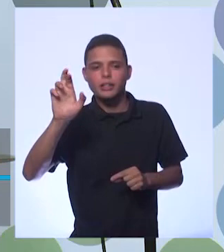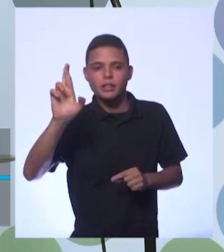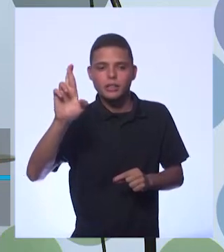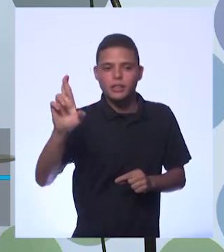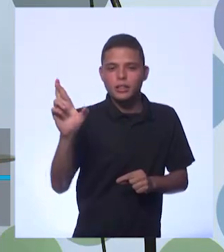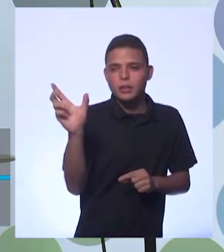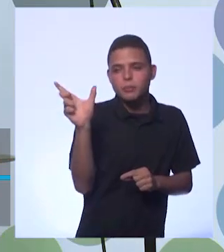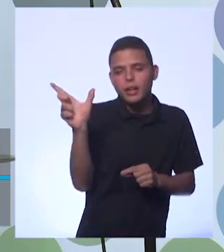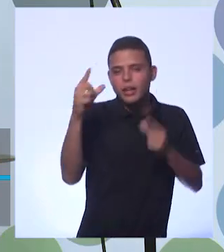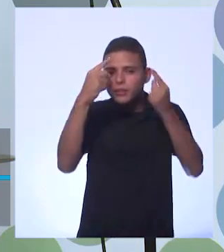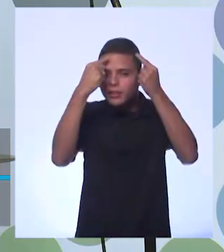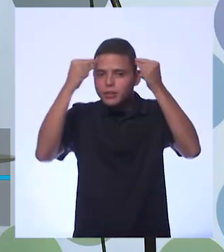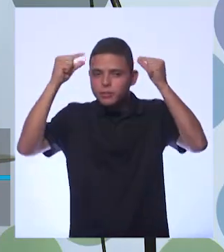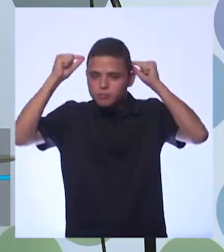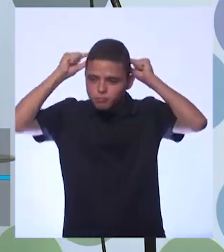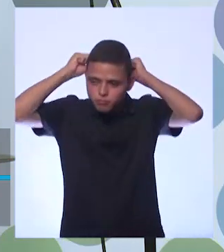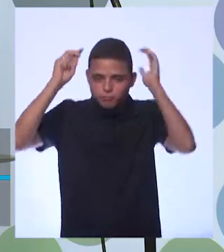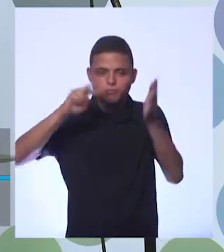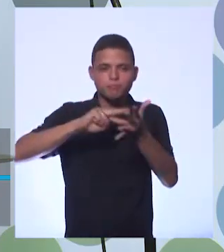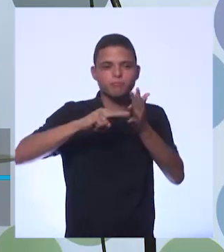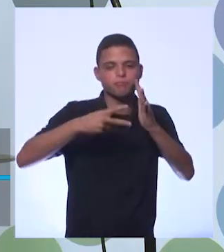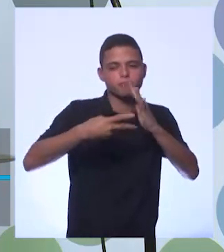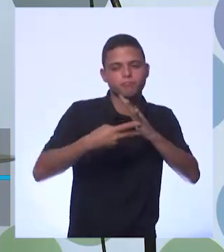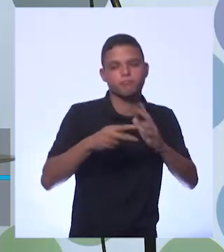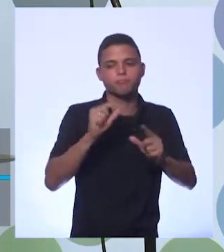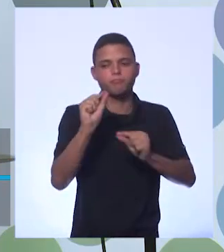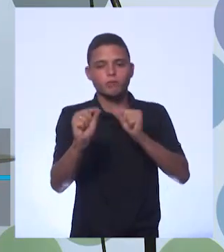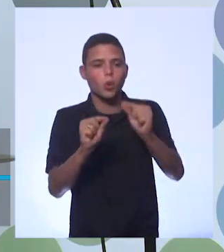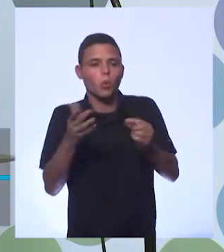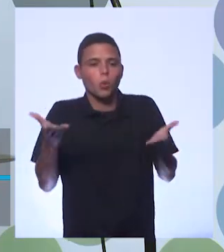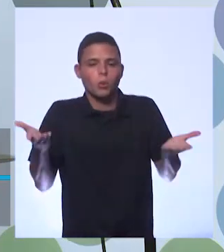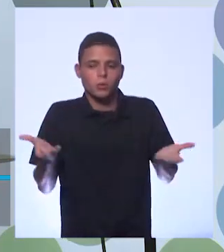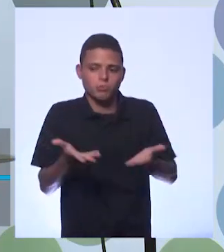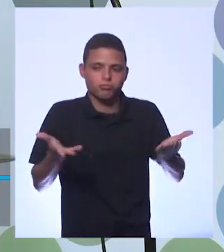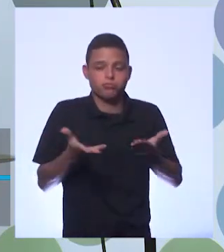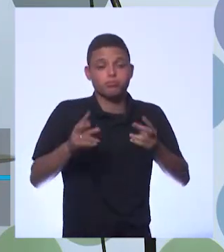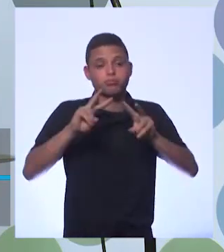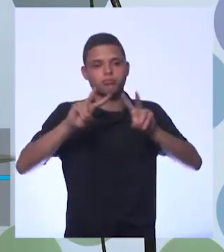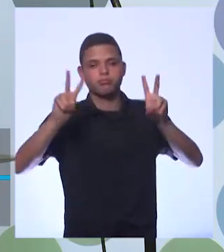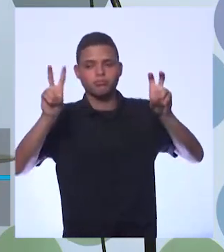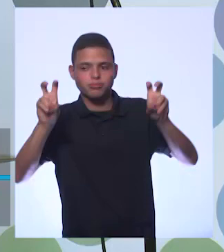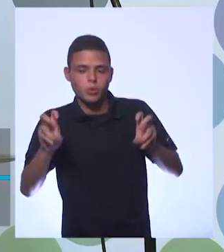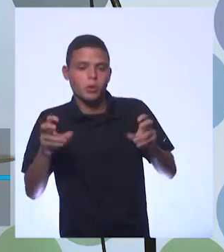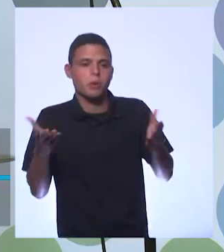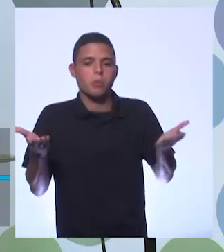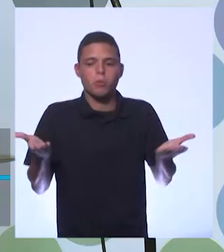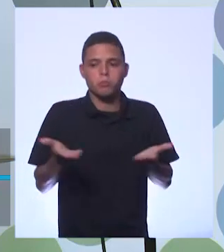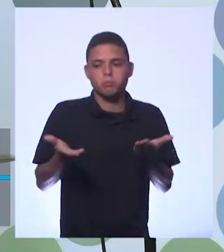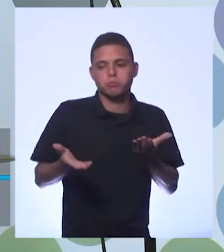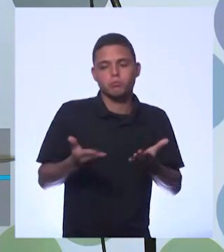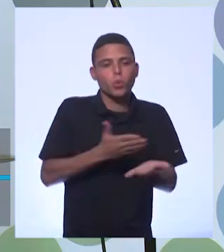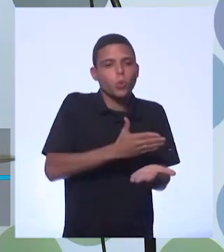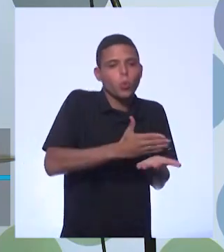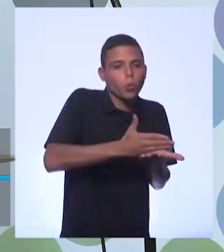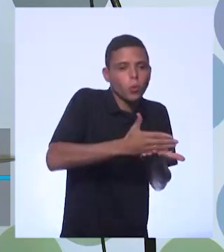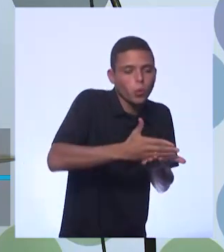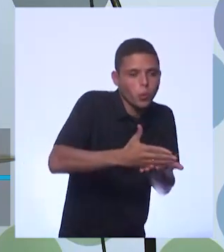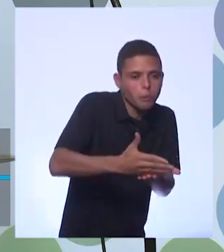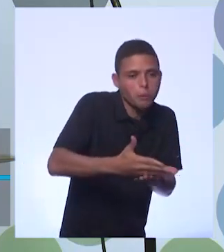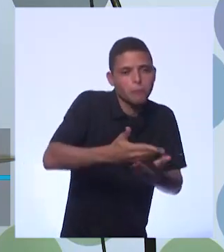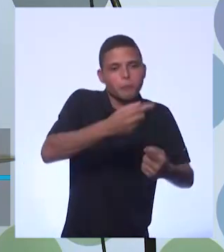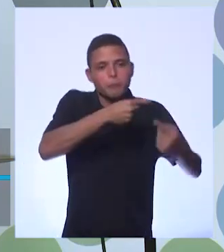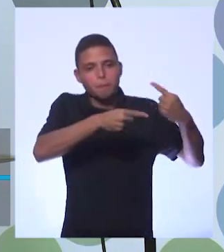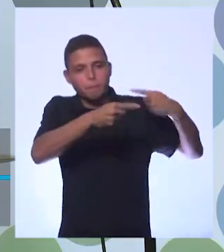origem e destino simultaneamente, que é disso que a gente está falando. Então, a origem e o destino de tocar tambor